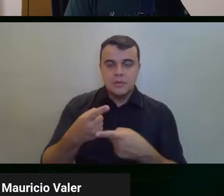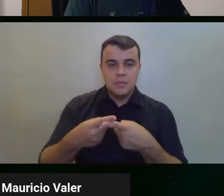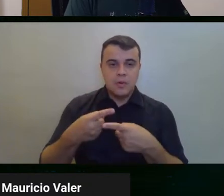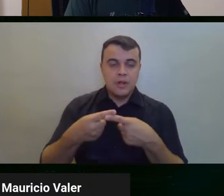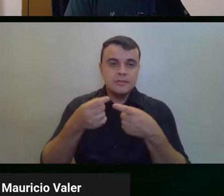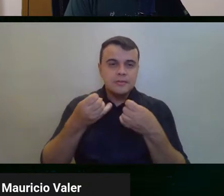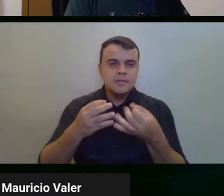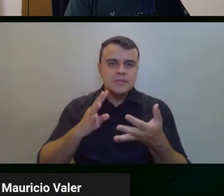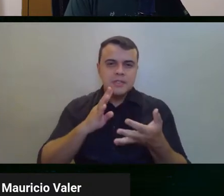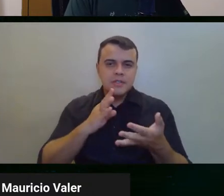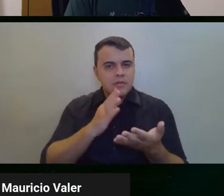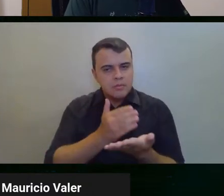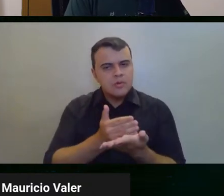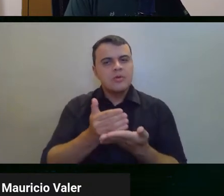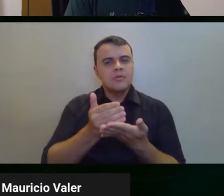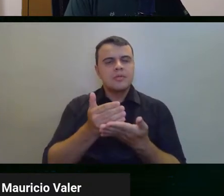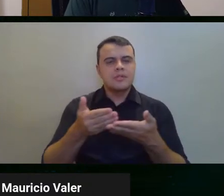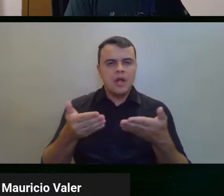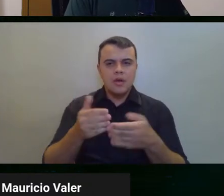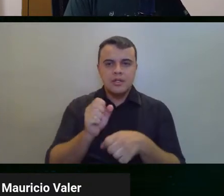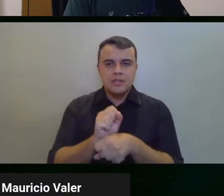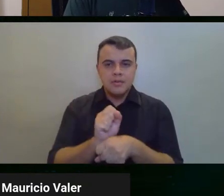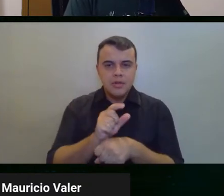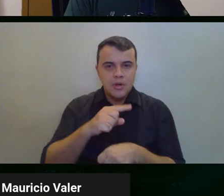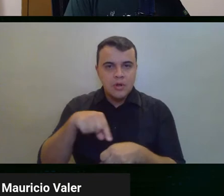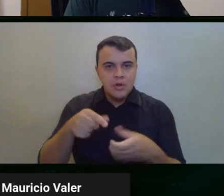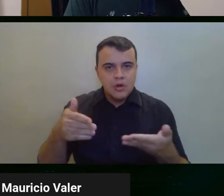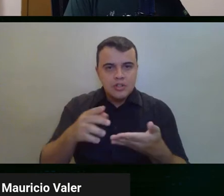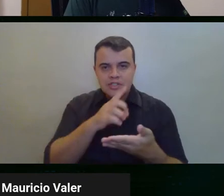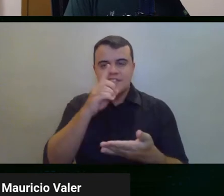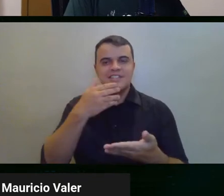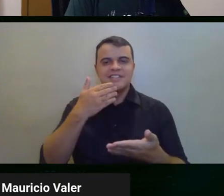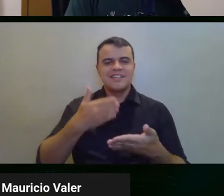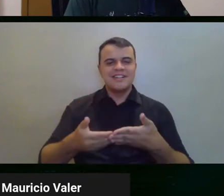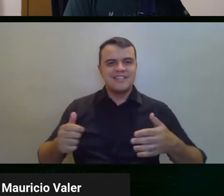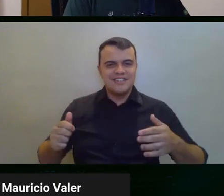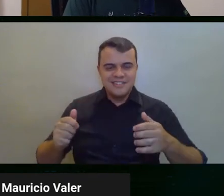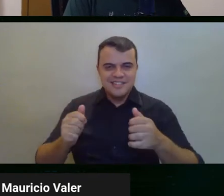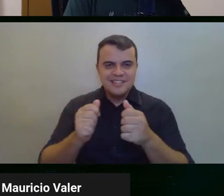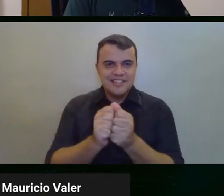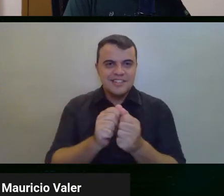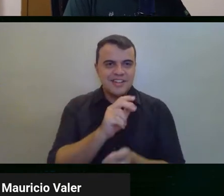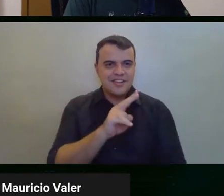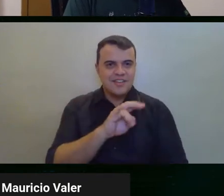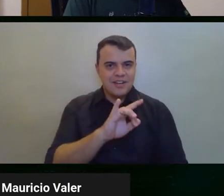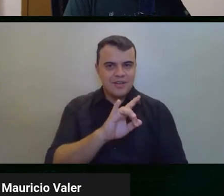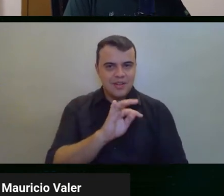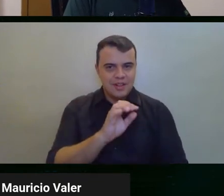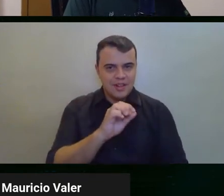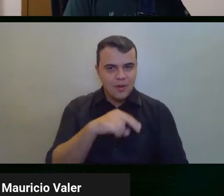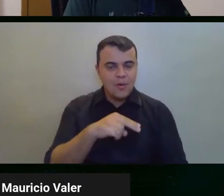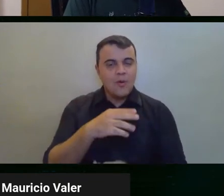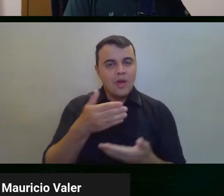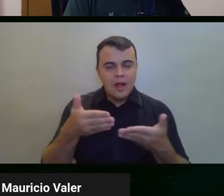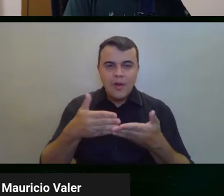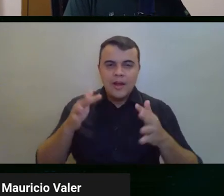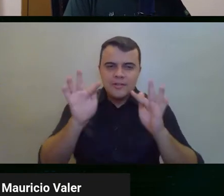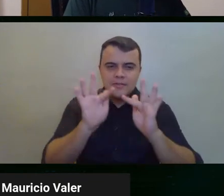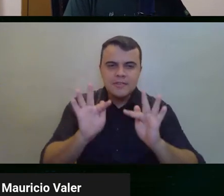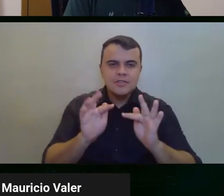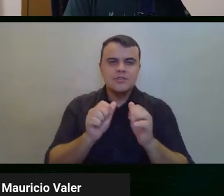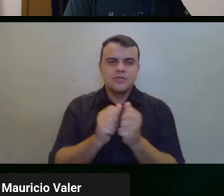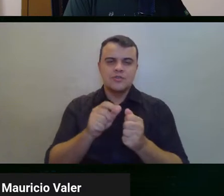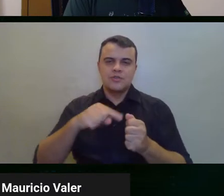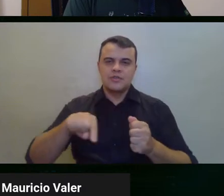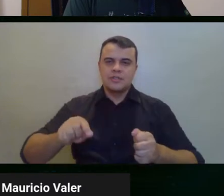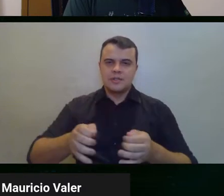e é isso aí vamos que vamos espero que hoje seja o dia incrível e vamos juntos toca aí cara tô super feliz de estar aqui vocês